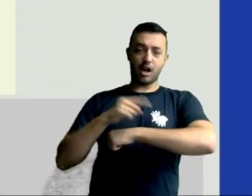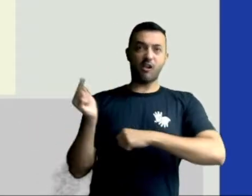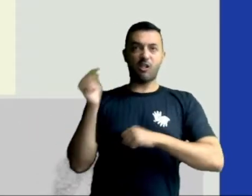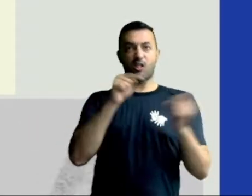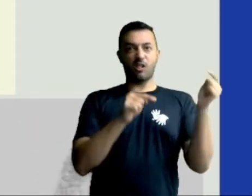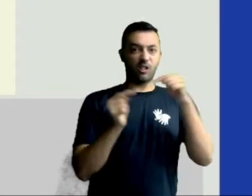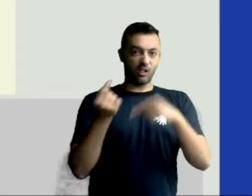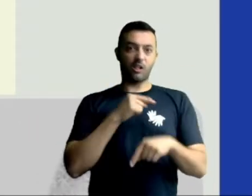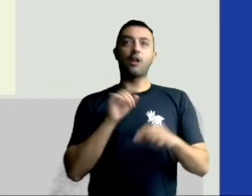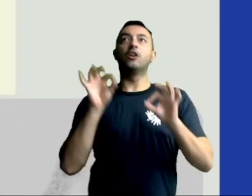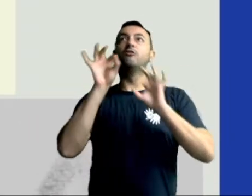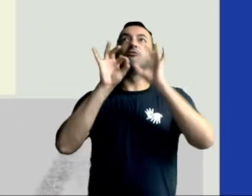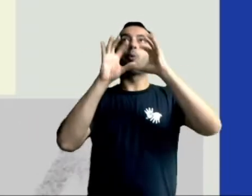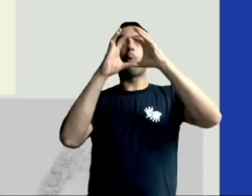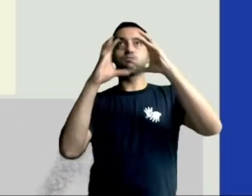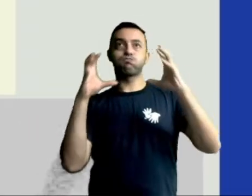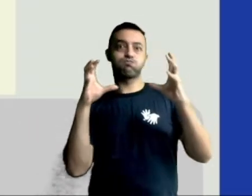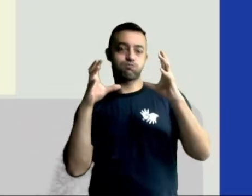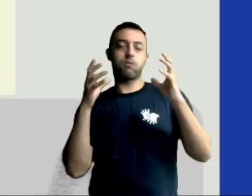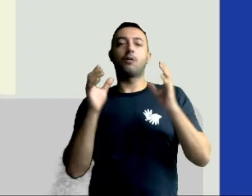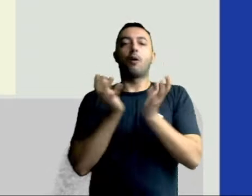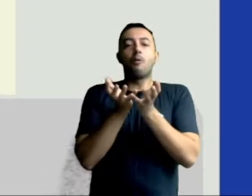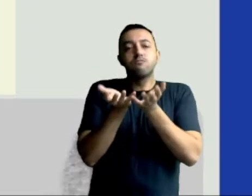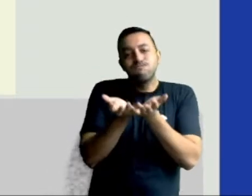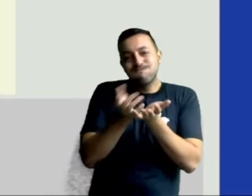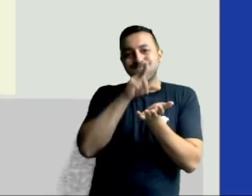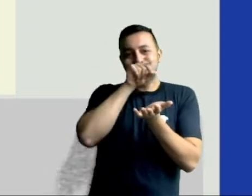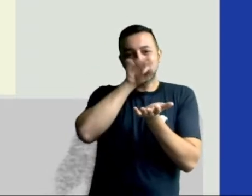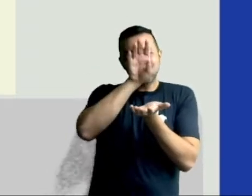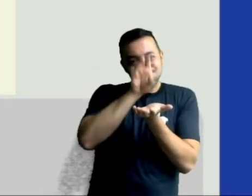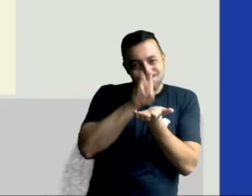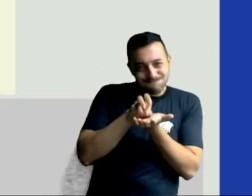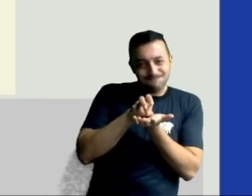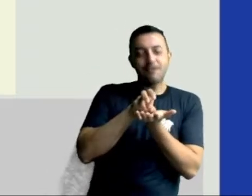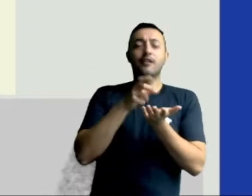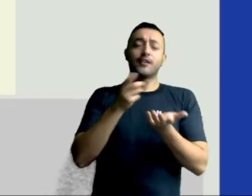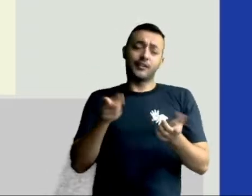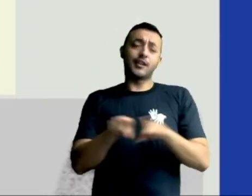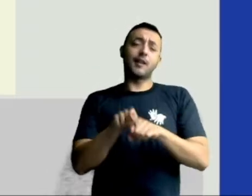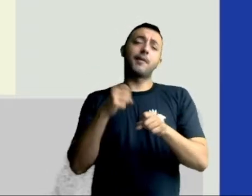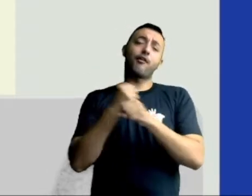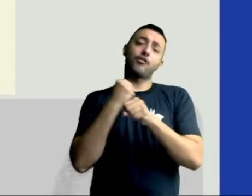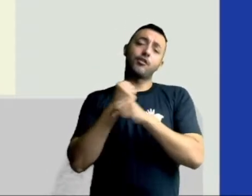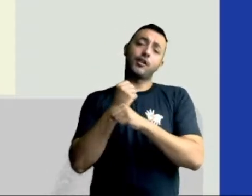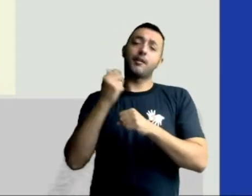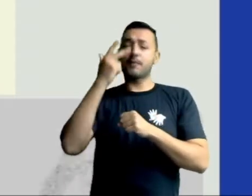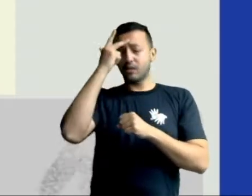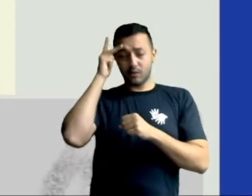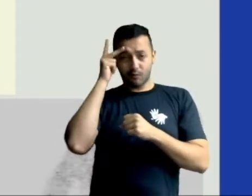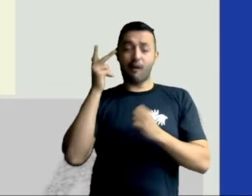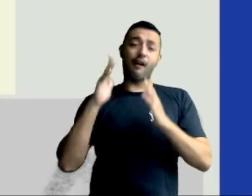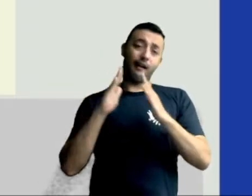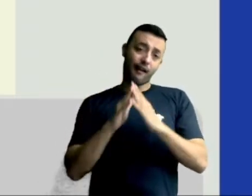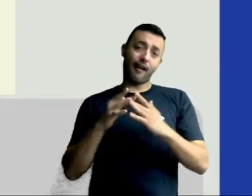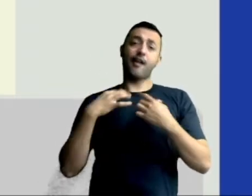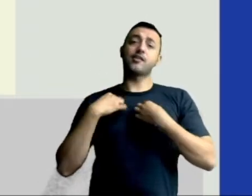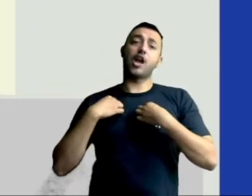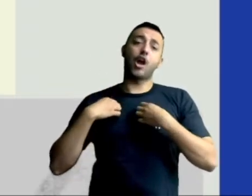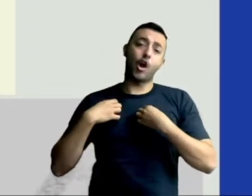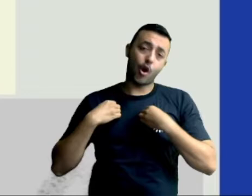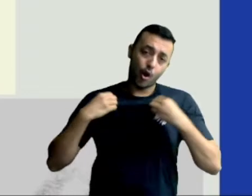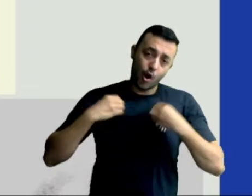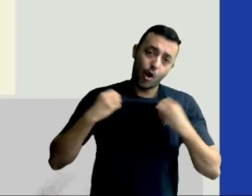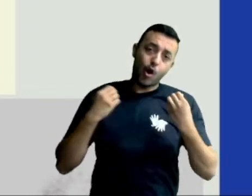tocas, ninhos, como os construídos pelos homens, carros, motos, casas, roupas,